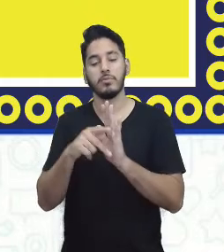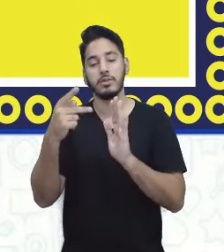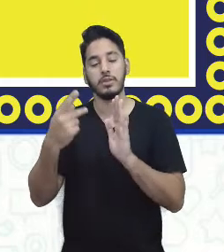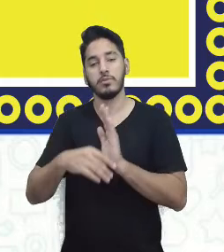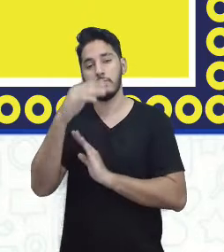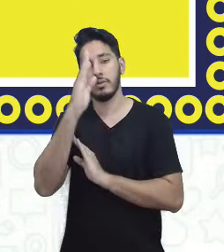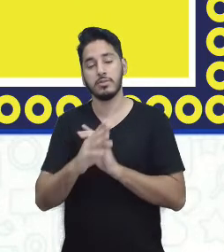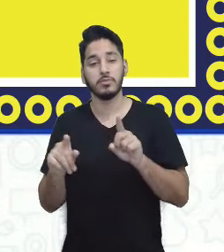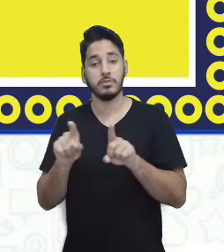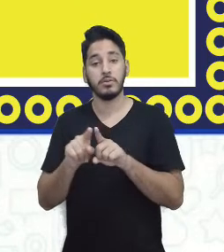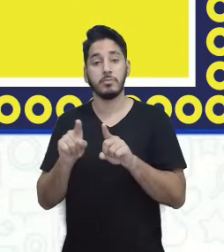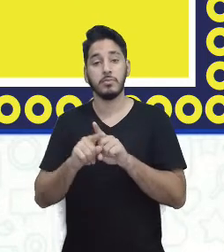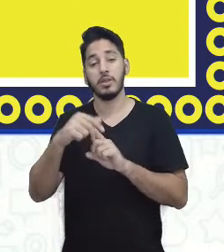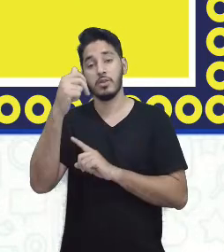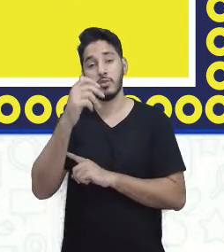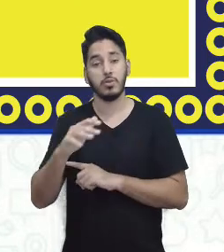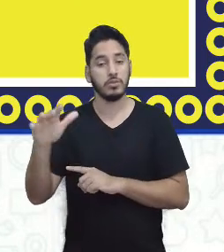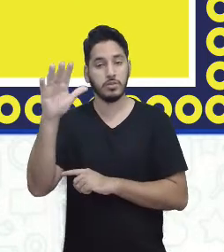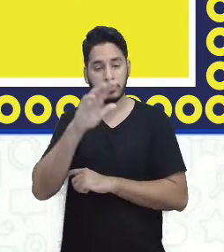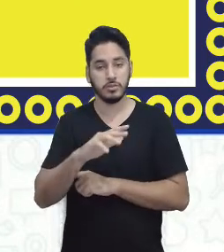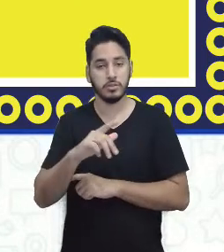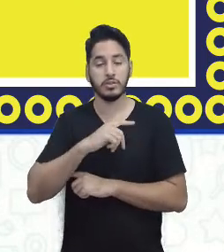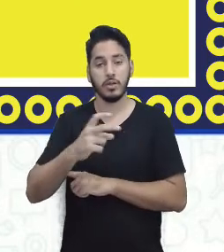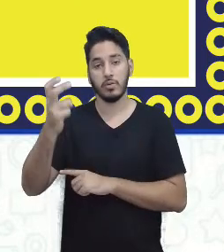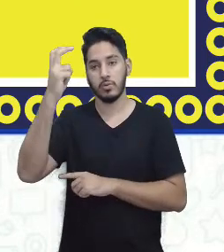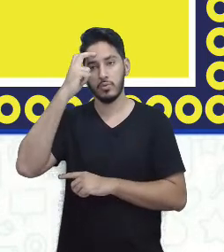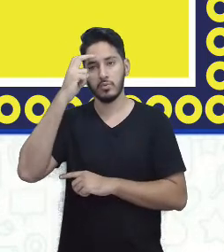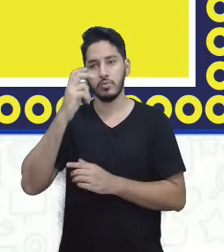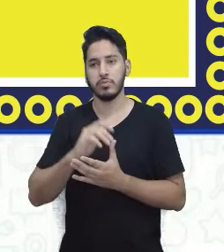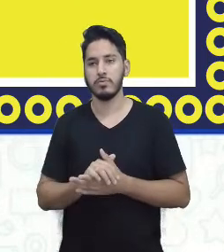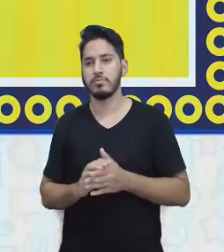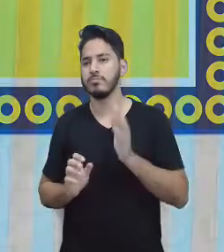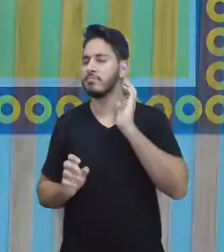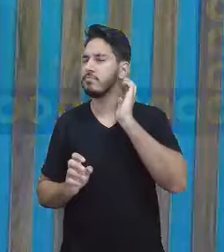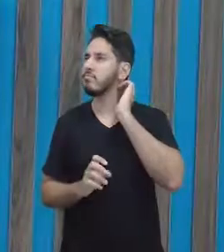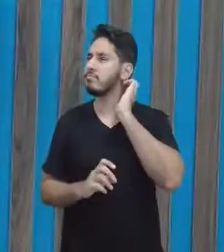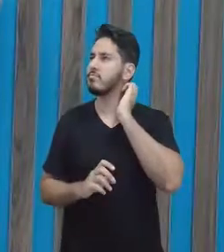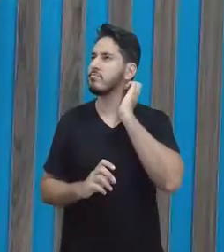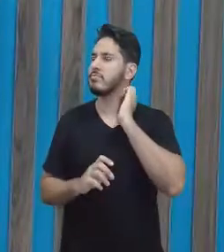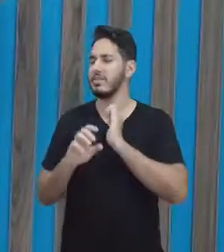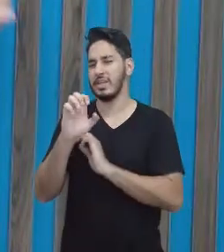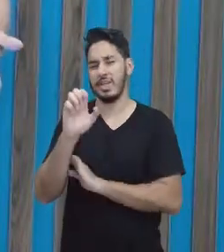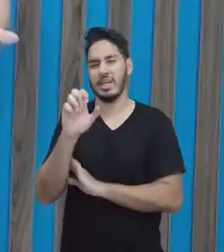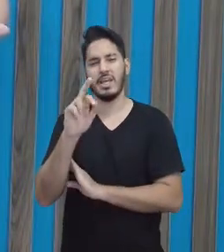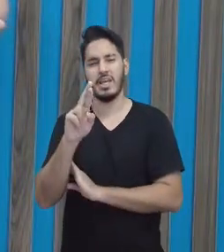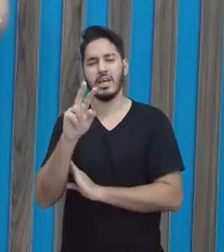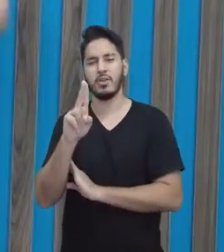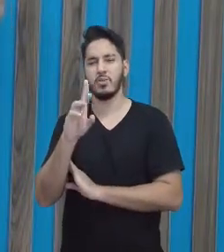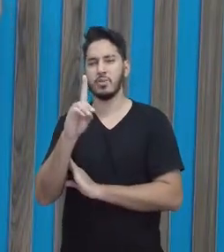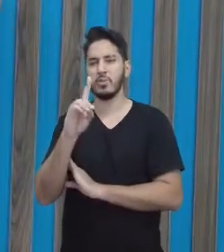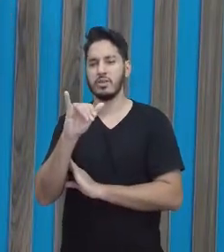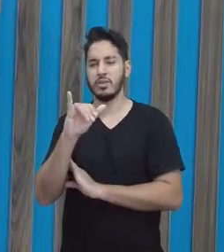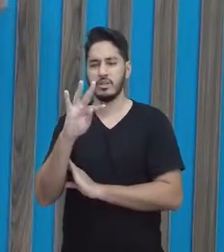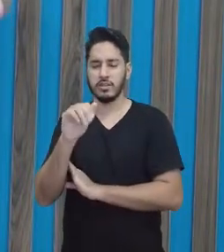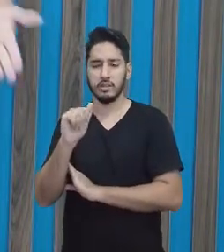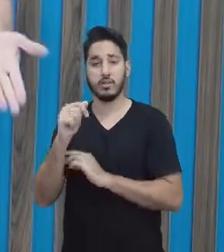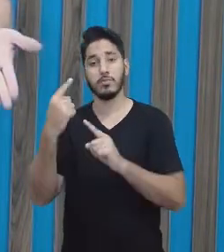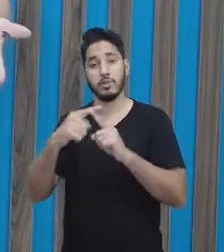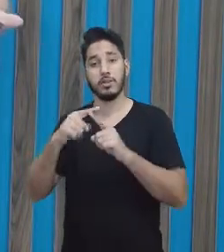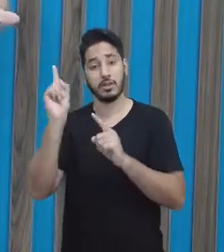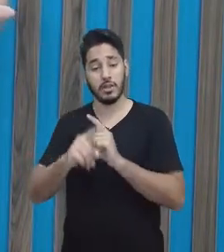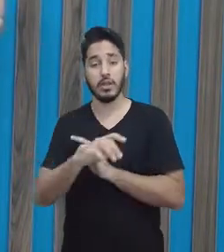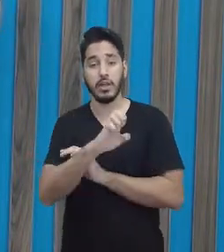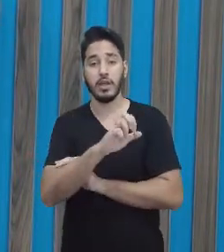nordestinas, através da cultura erudita. Aí talvez você diga, mas por que a cultura erudita? Porque ele era um